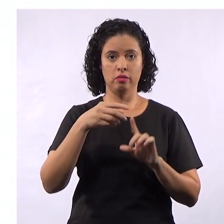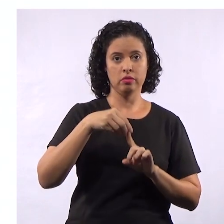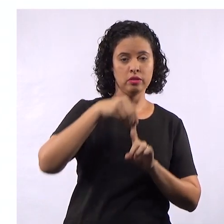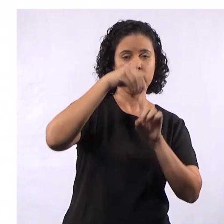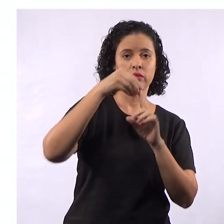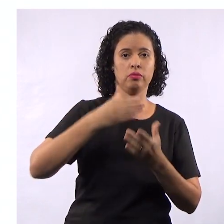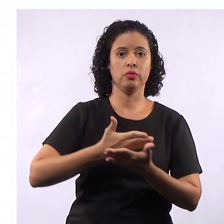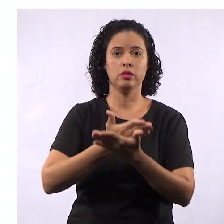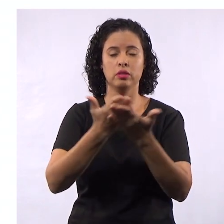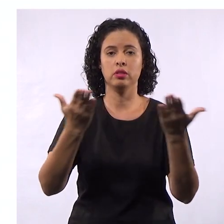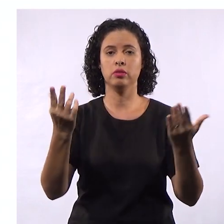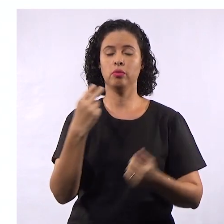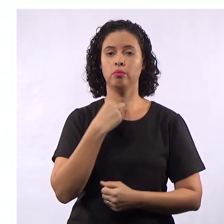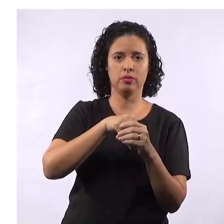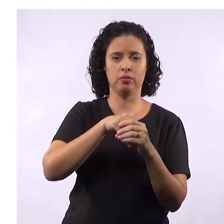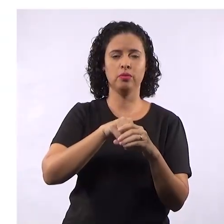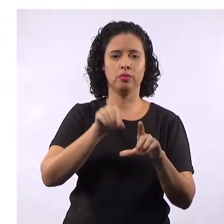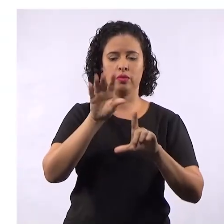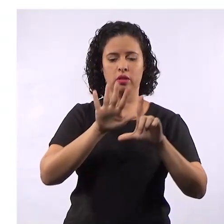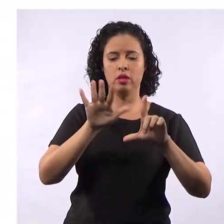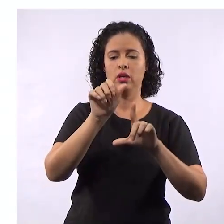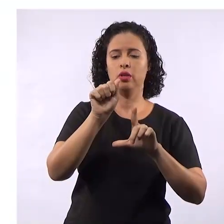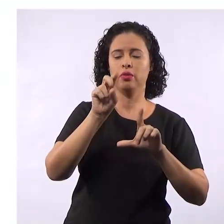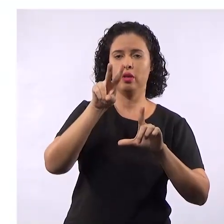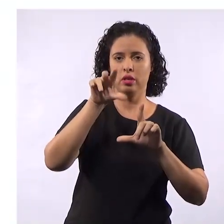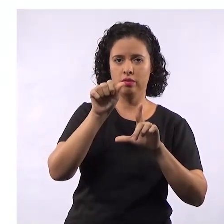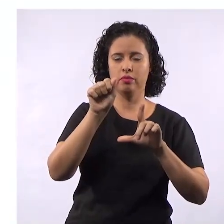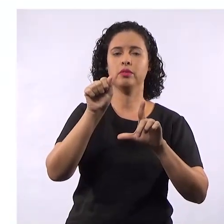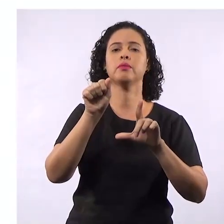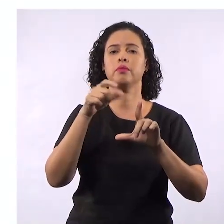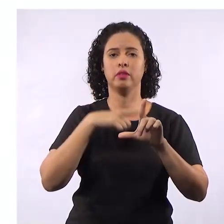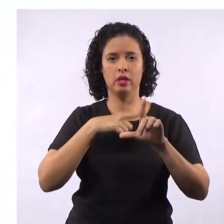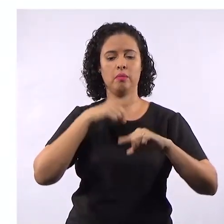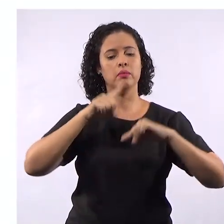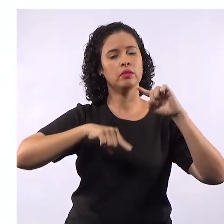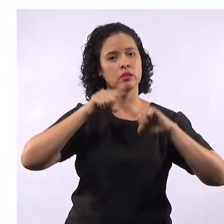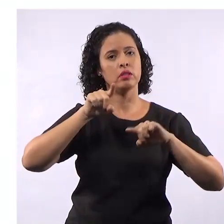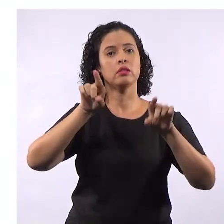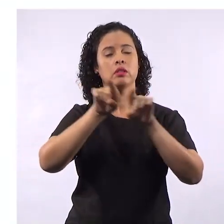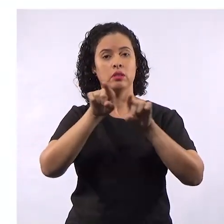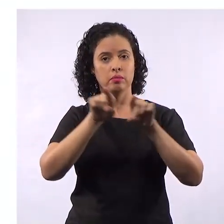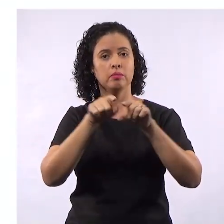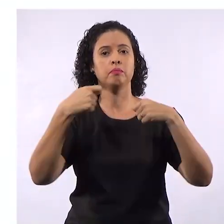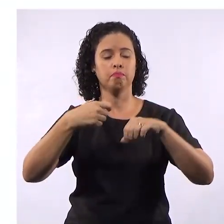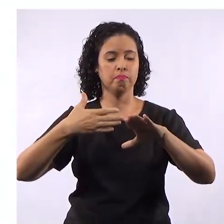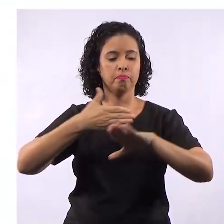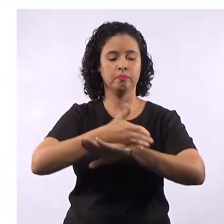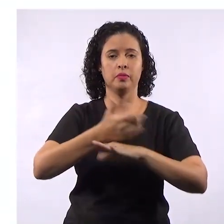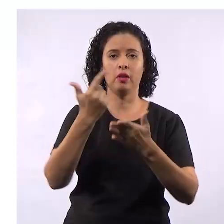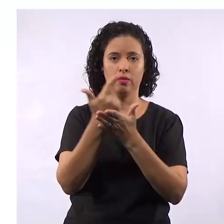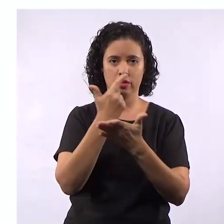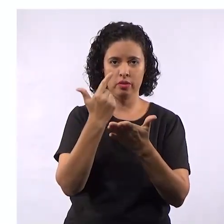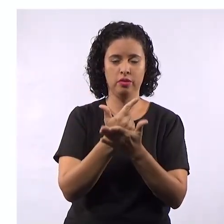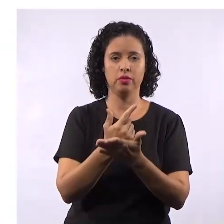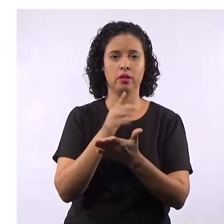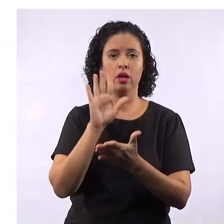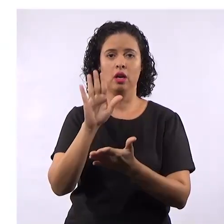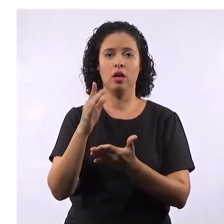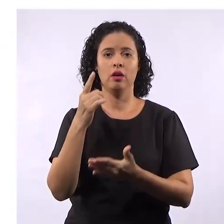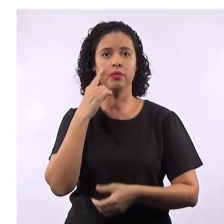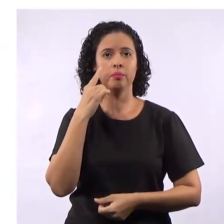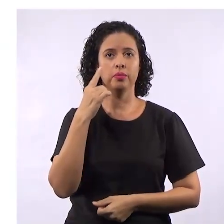que você não pode deixar de fazer a leitura do livro, porque nós temos um roteiro e o roteiro